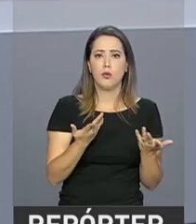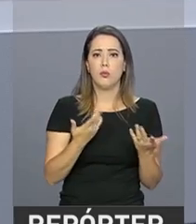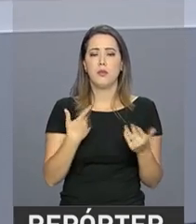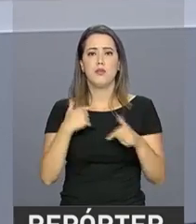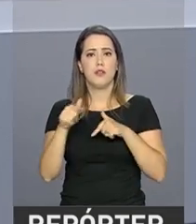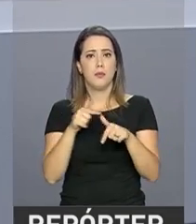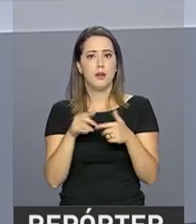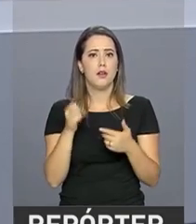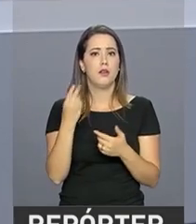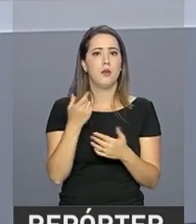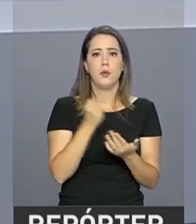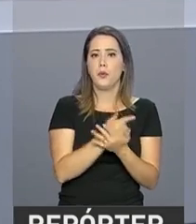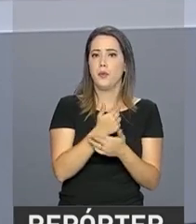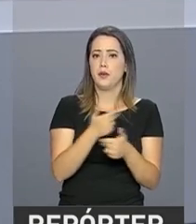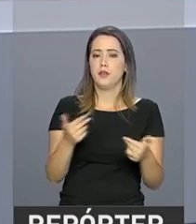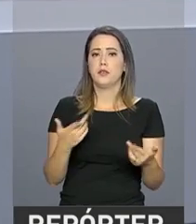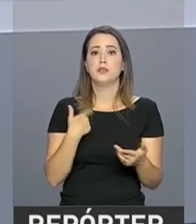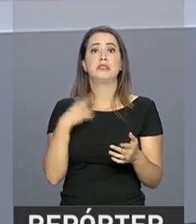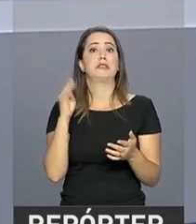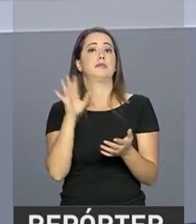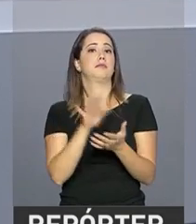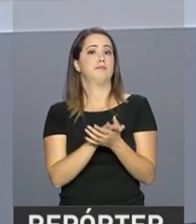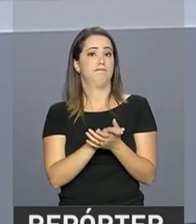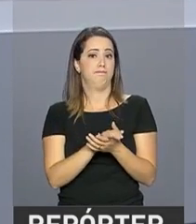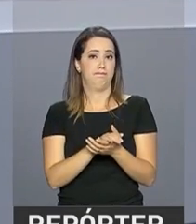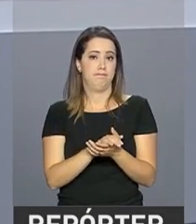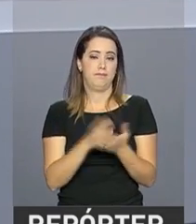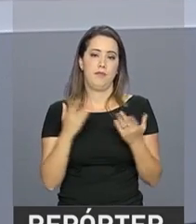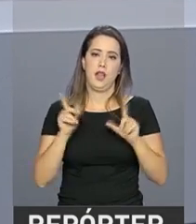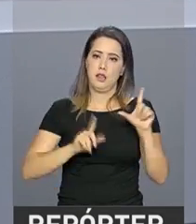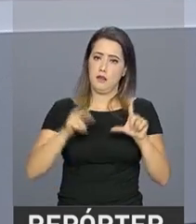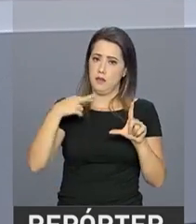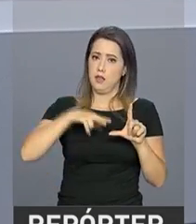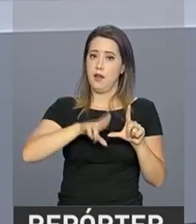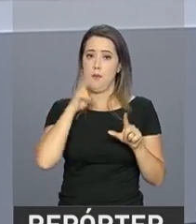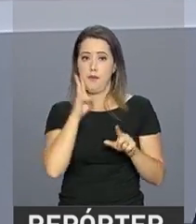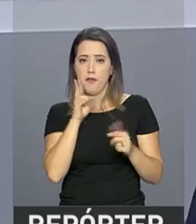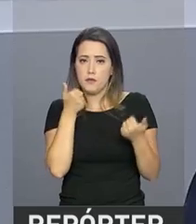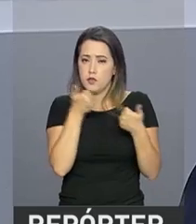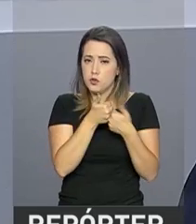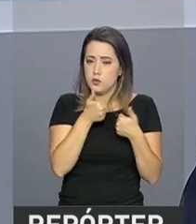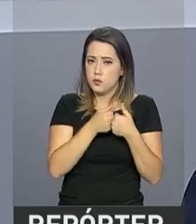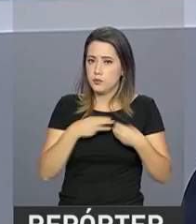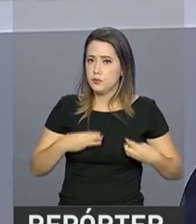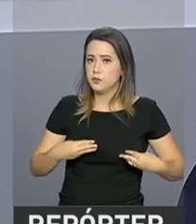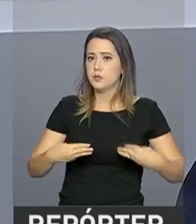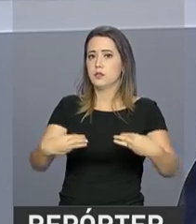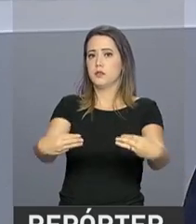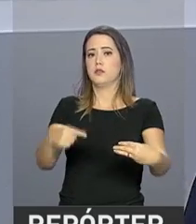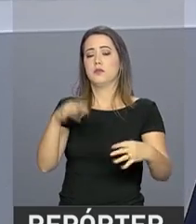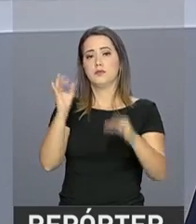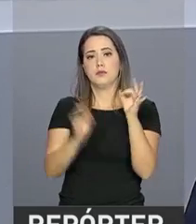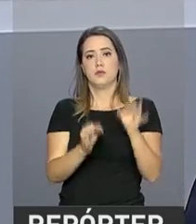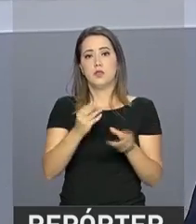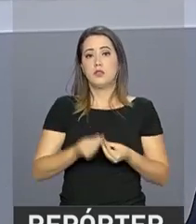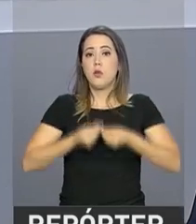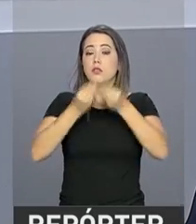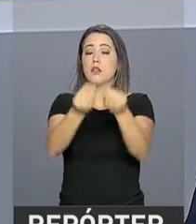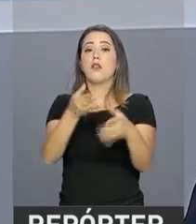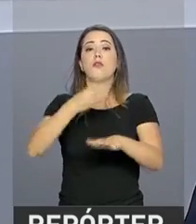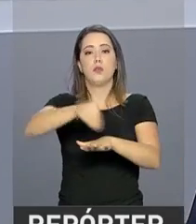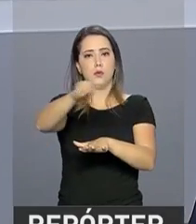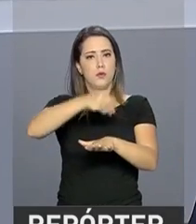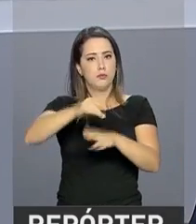comprar uma casa e até de se casar a nbr vai acompanhar esse evento aqui no ministério da justiça e traz mais informações